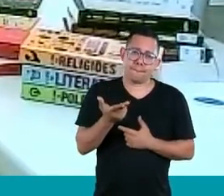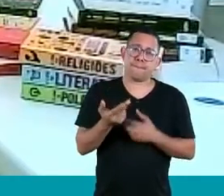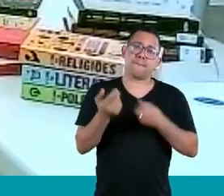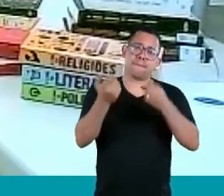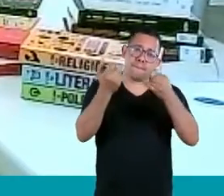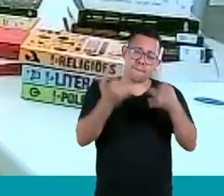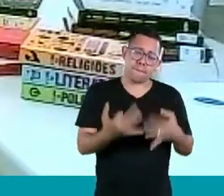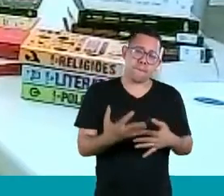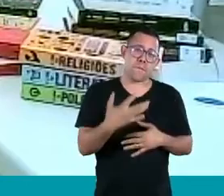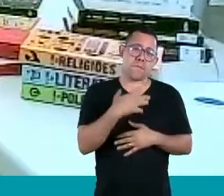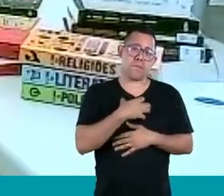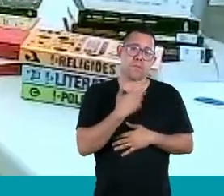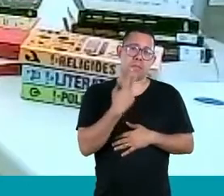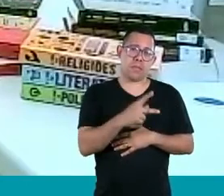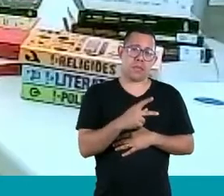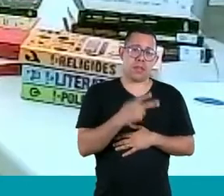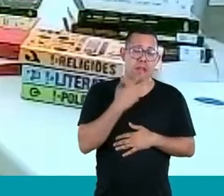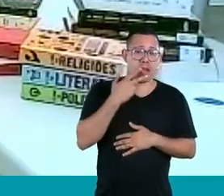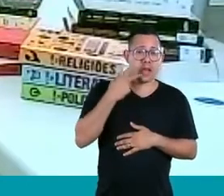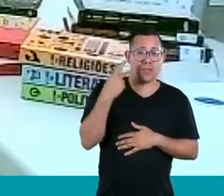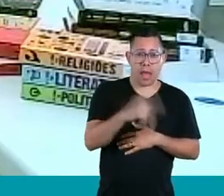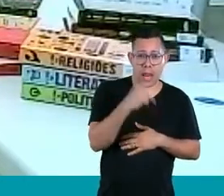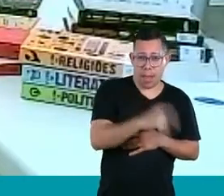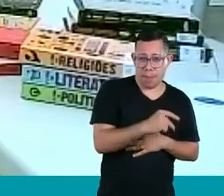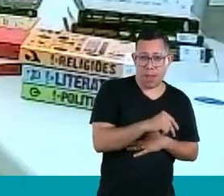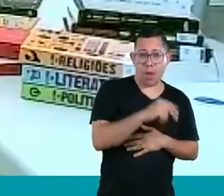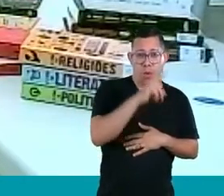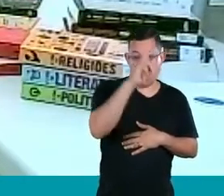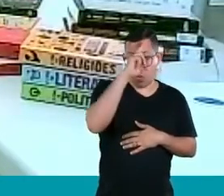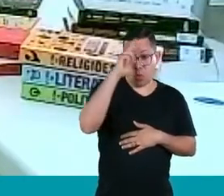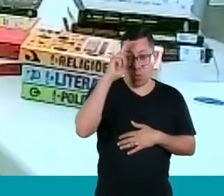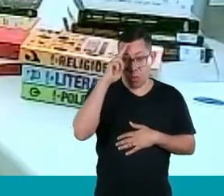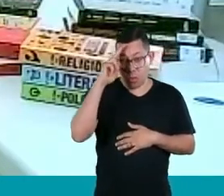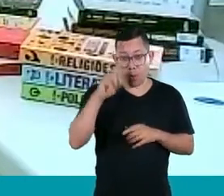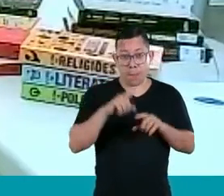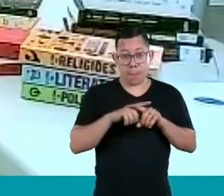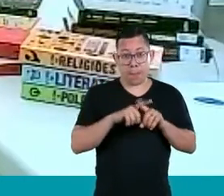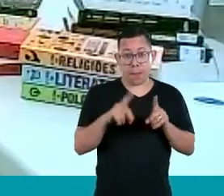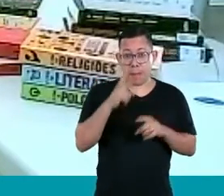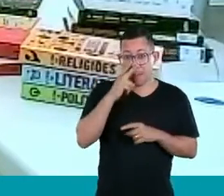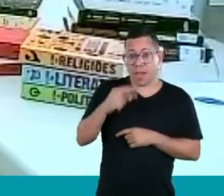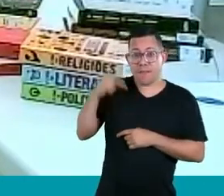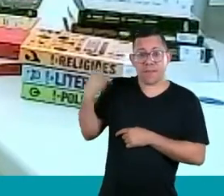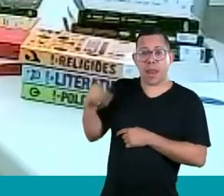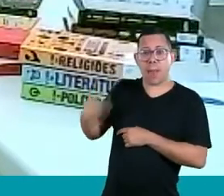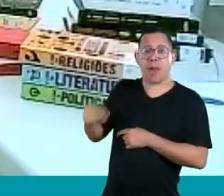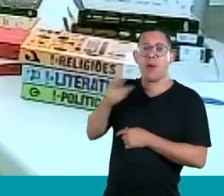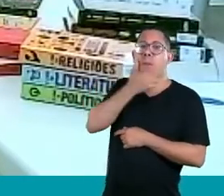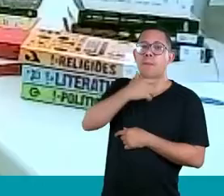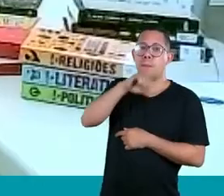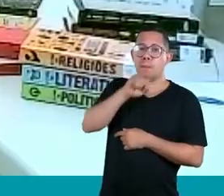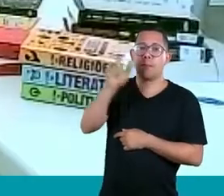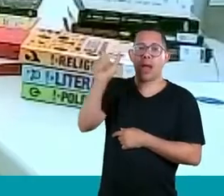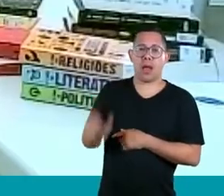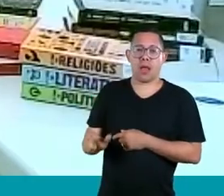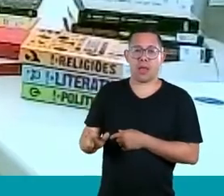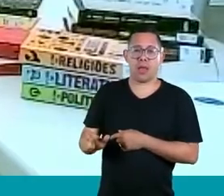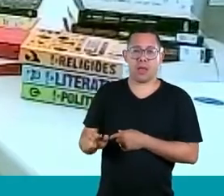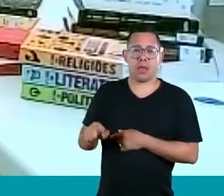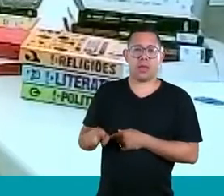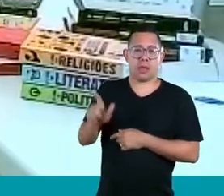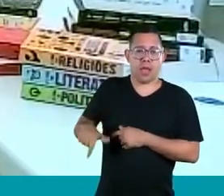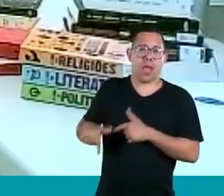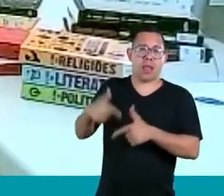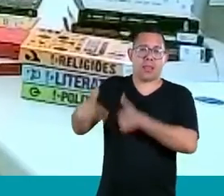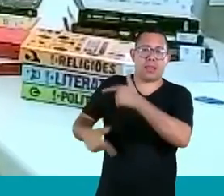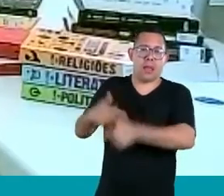ele traz, né? Falar mal da uberização é falar mal do meu pai. E meu pai é um trabalhador digno